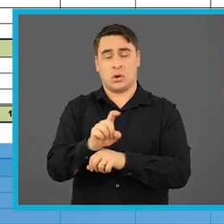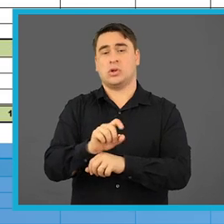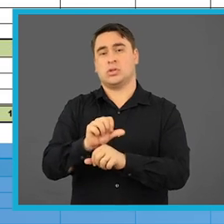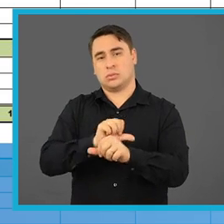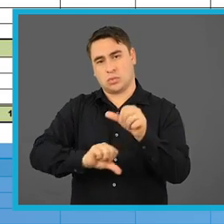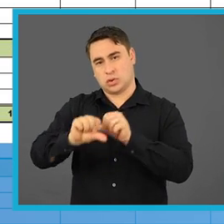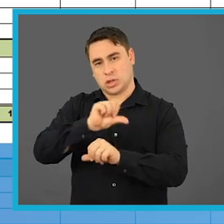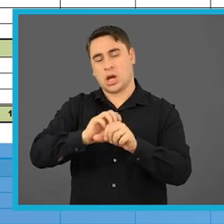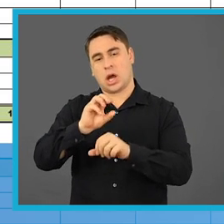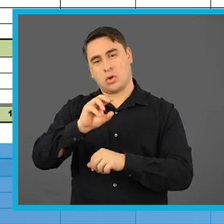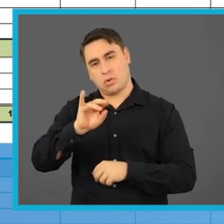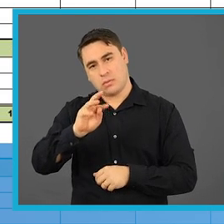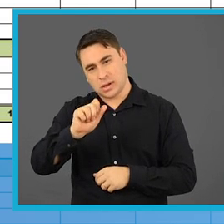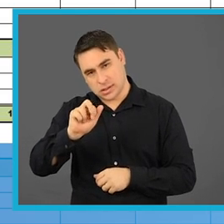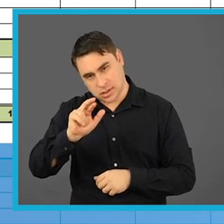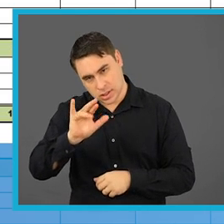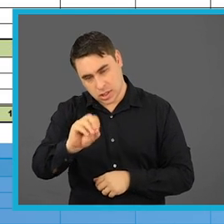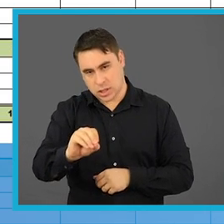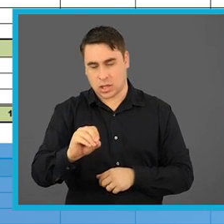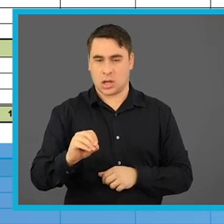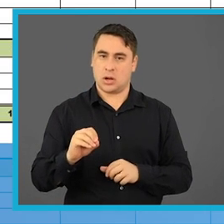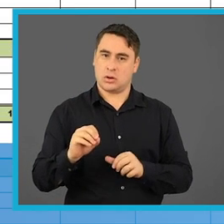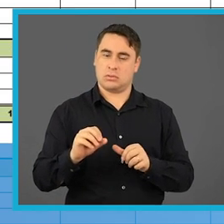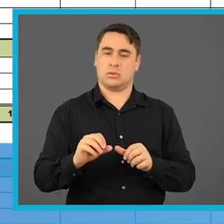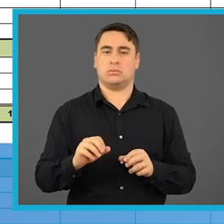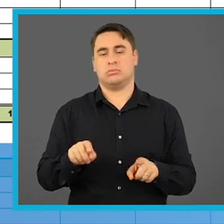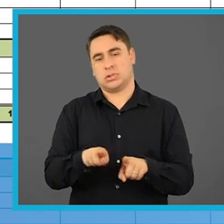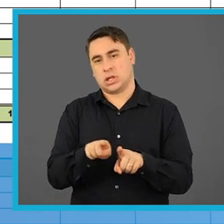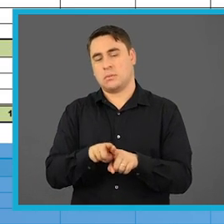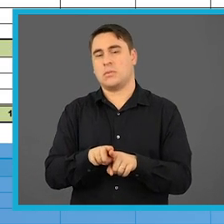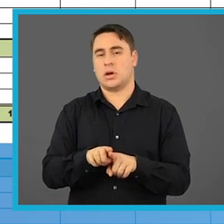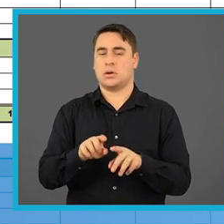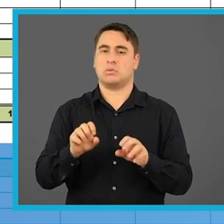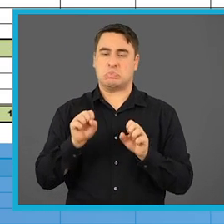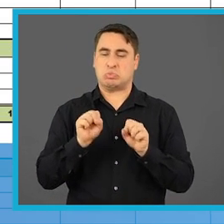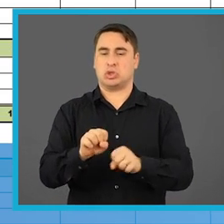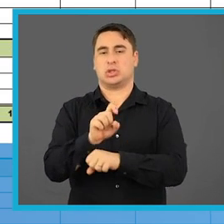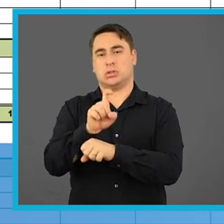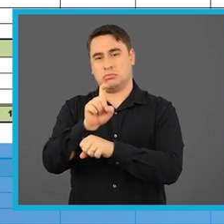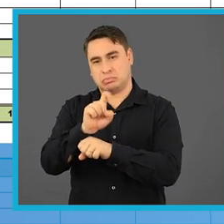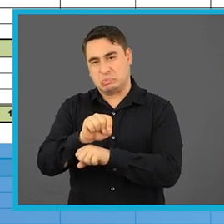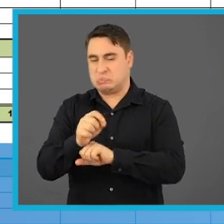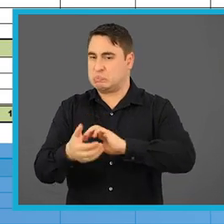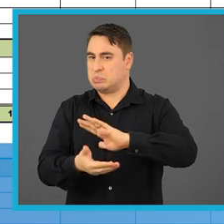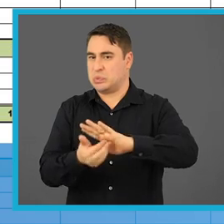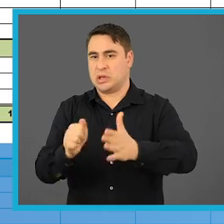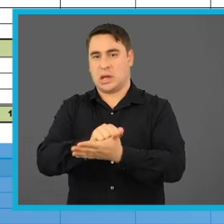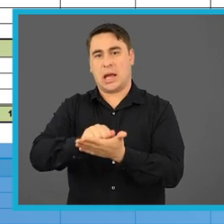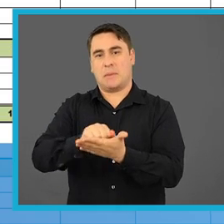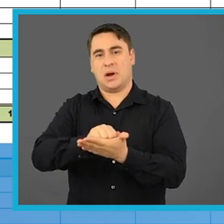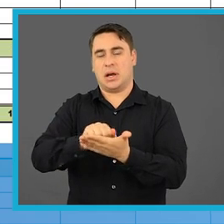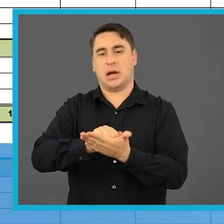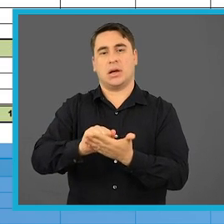mouse, editar o comentário quando eu inseri e quero fazer alguma complemento. Ou botão direito do